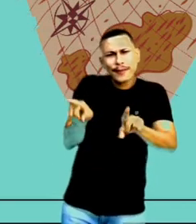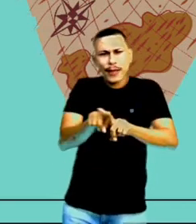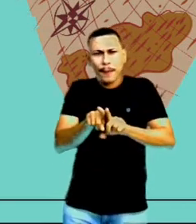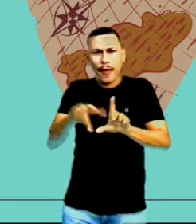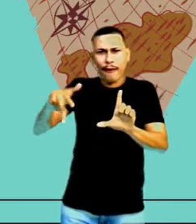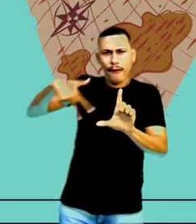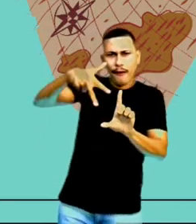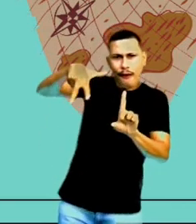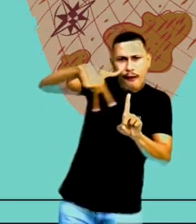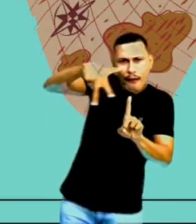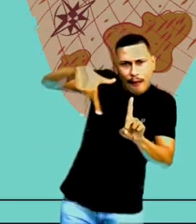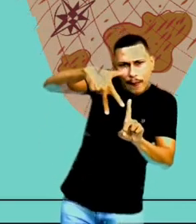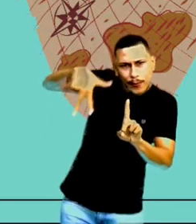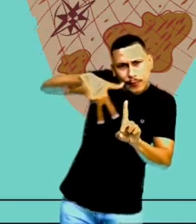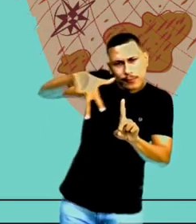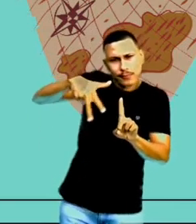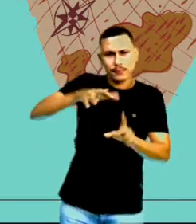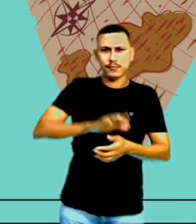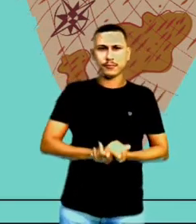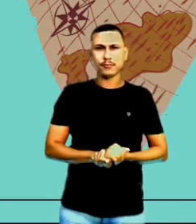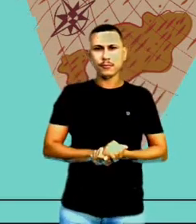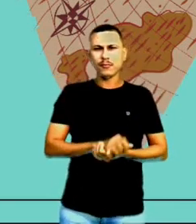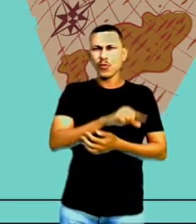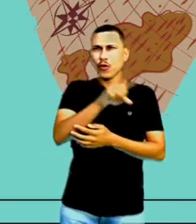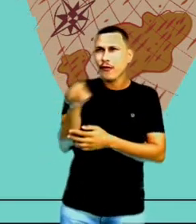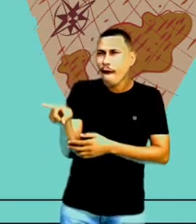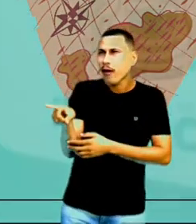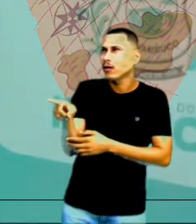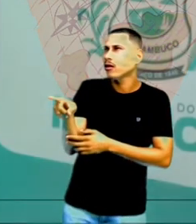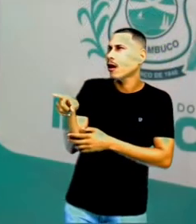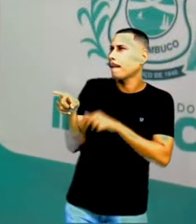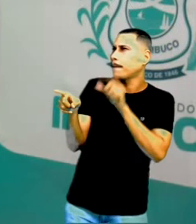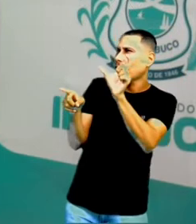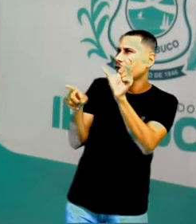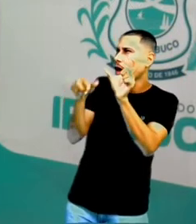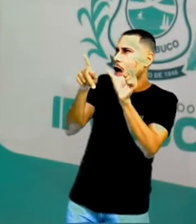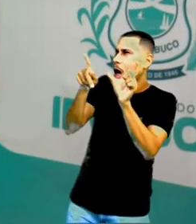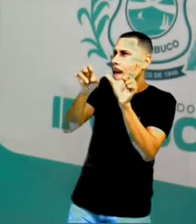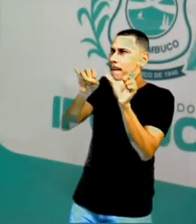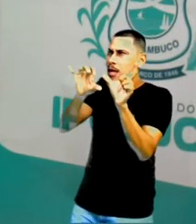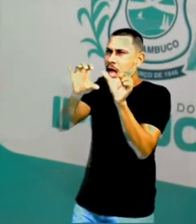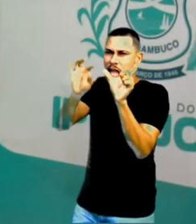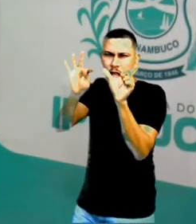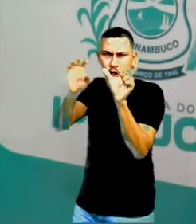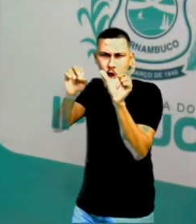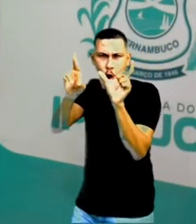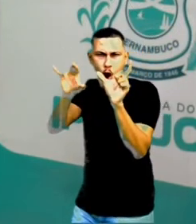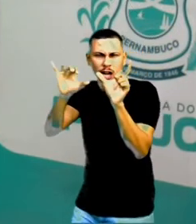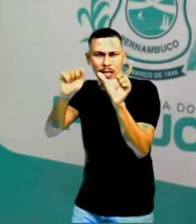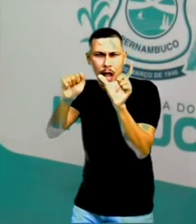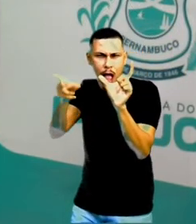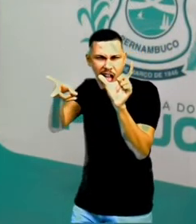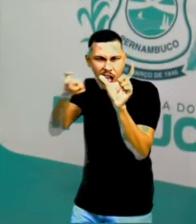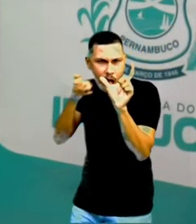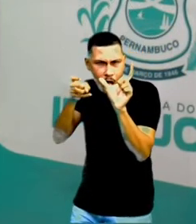animações. Quando vocês ouvirem a palavra pictórica,